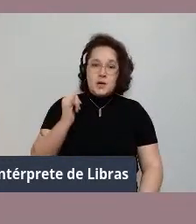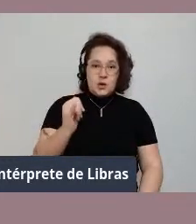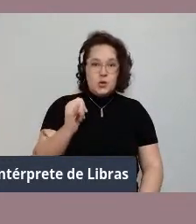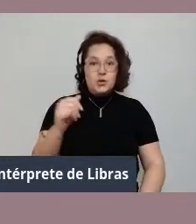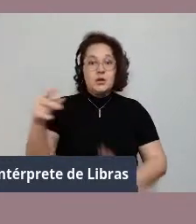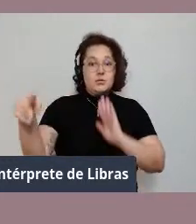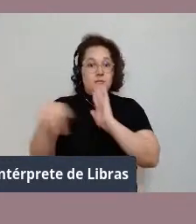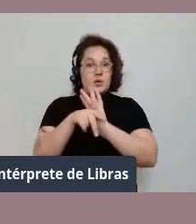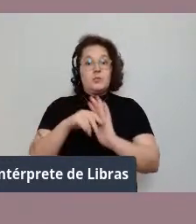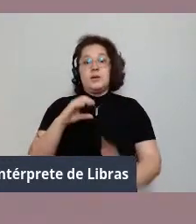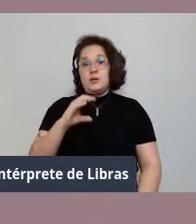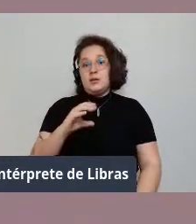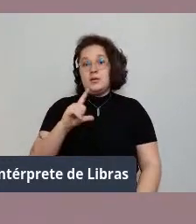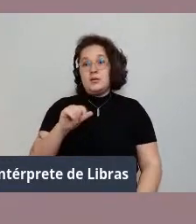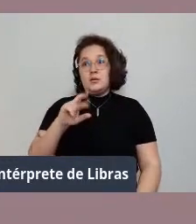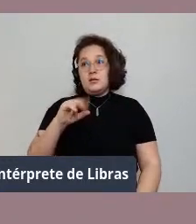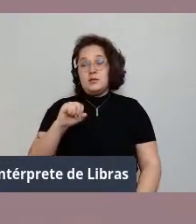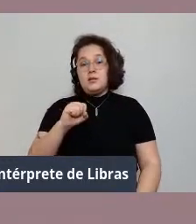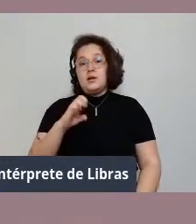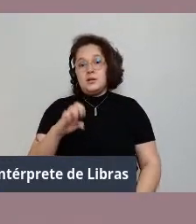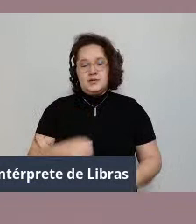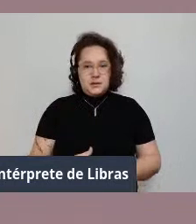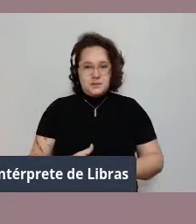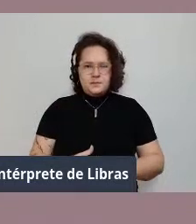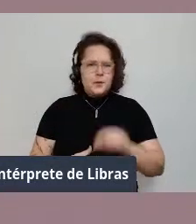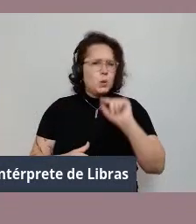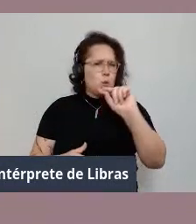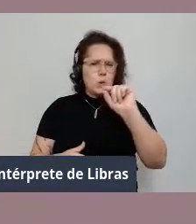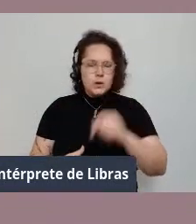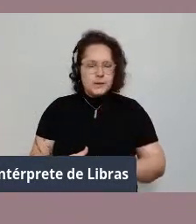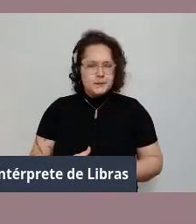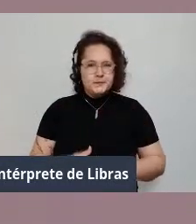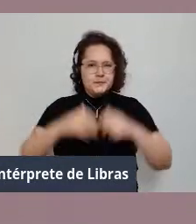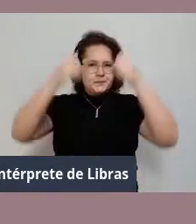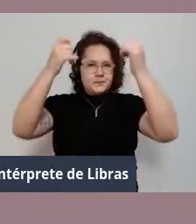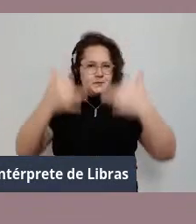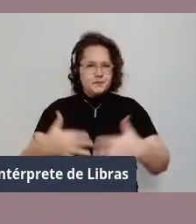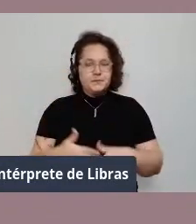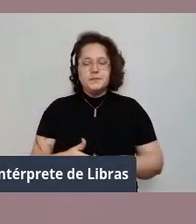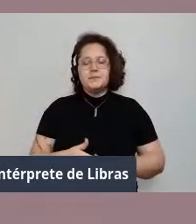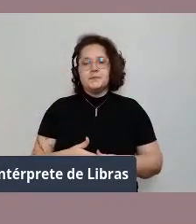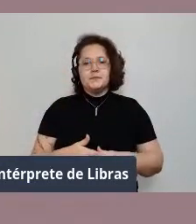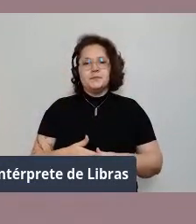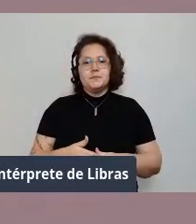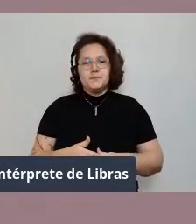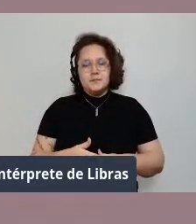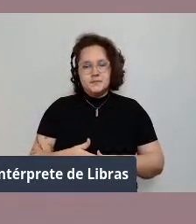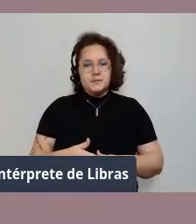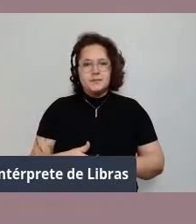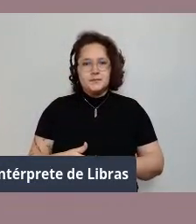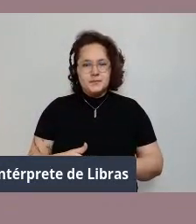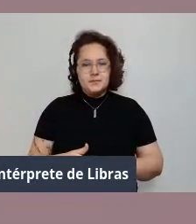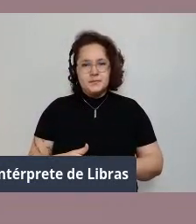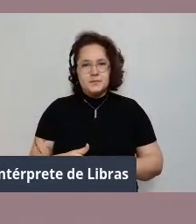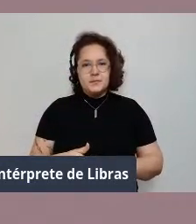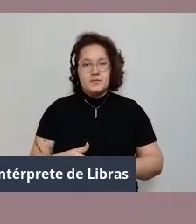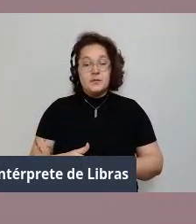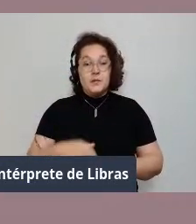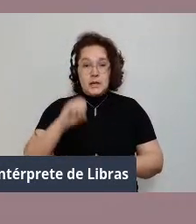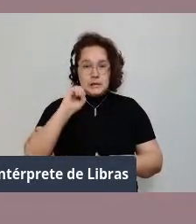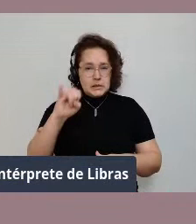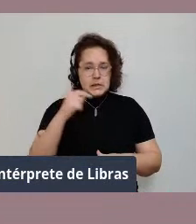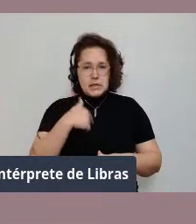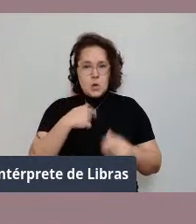Clarice Lispector, que é o seguinte: ela diz, palavras da Clarice: quando não estou